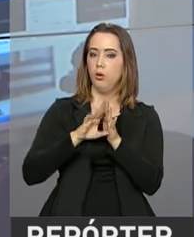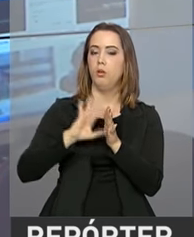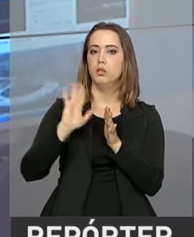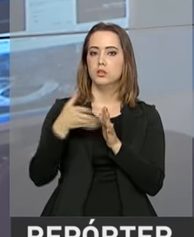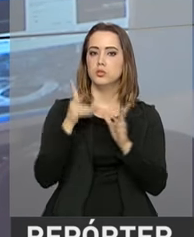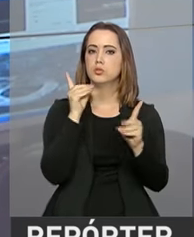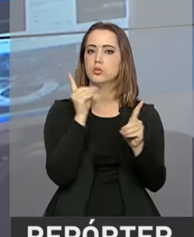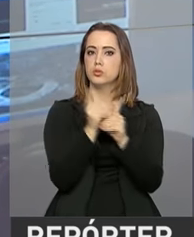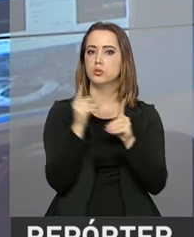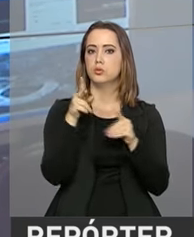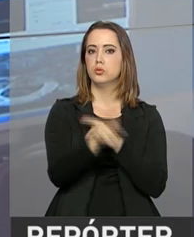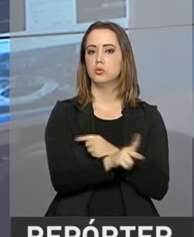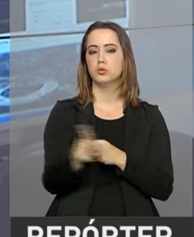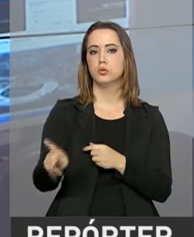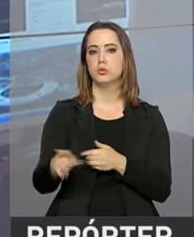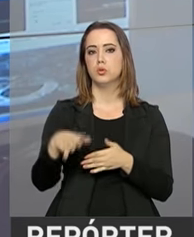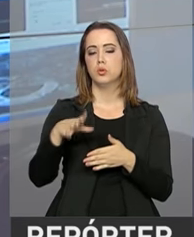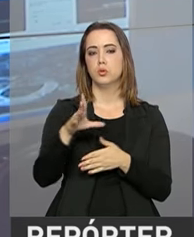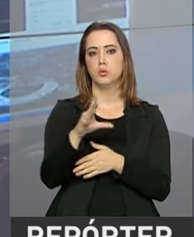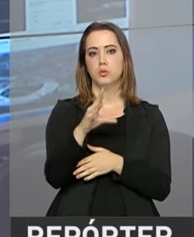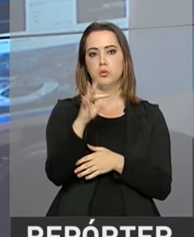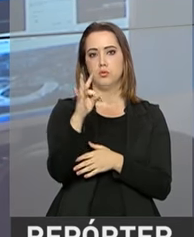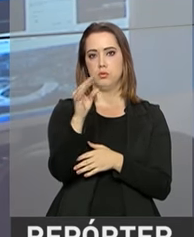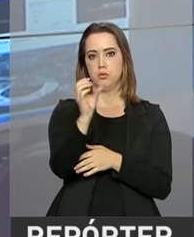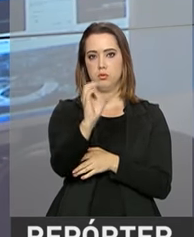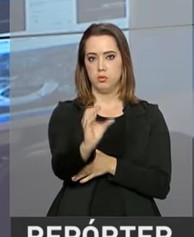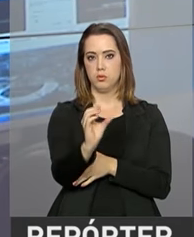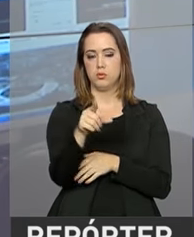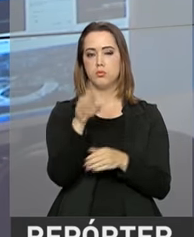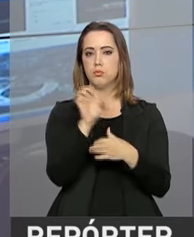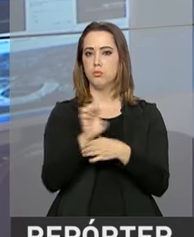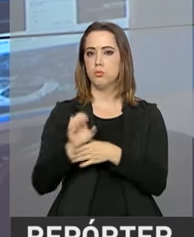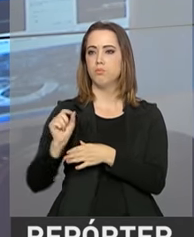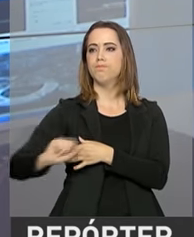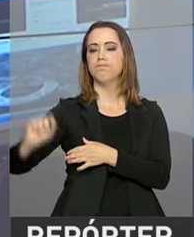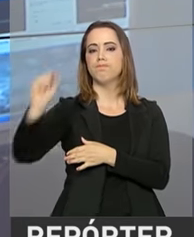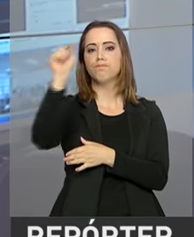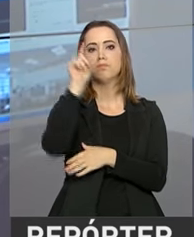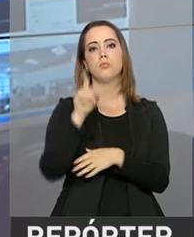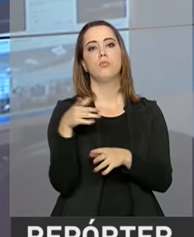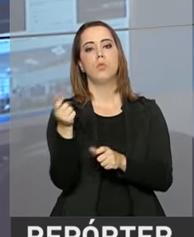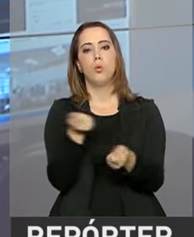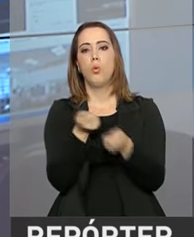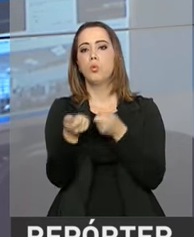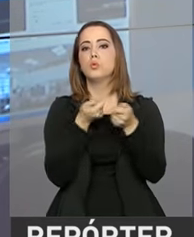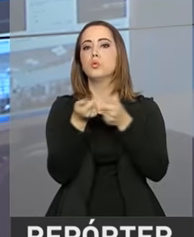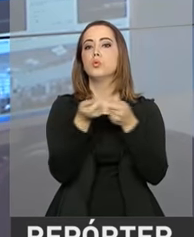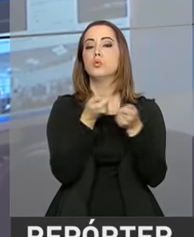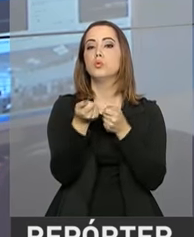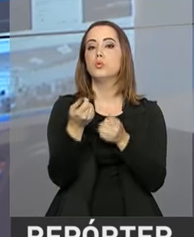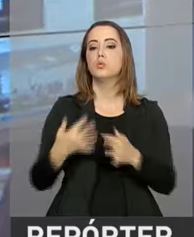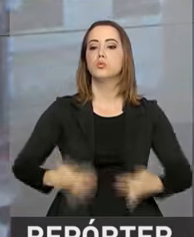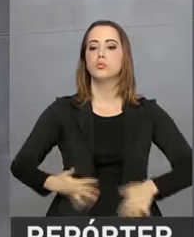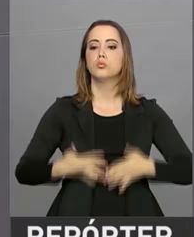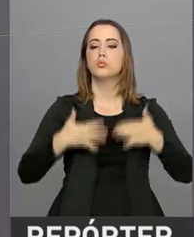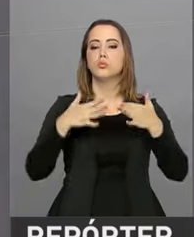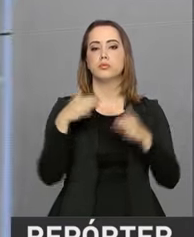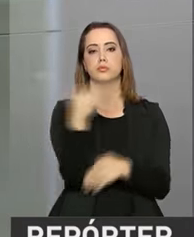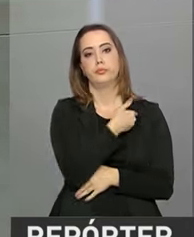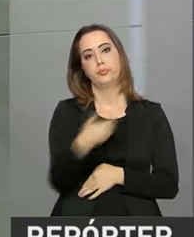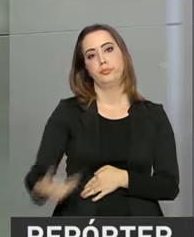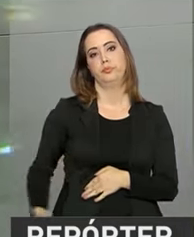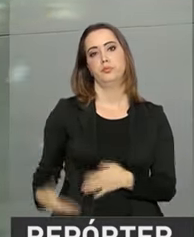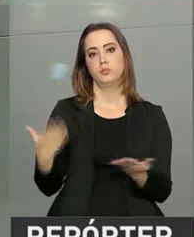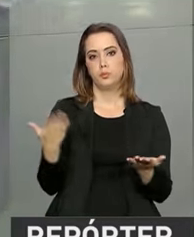encontrou com presidentes dos Tribunais de Contas dos Estados para debater o controle dos gastos públicos. Vamos saber os detalhes com